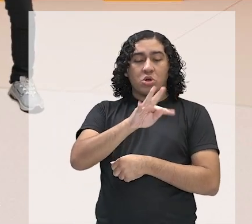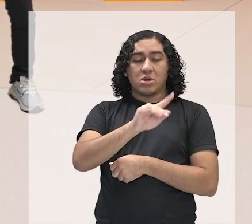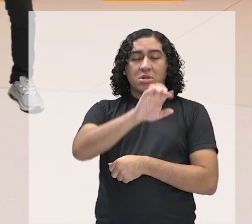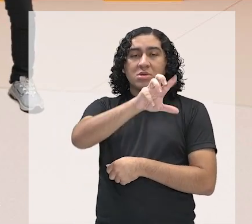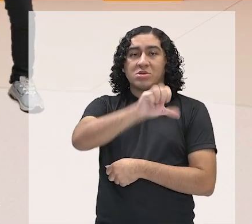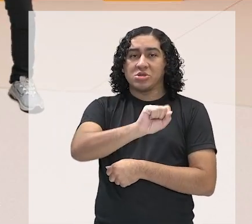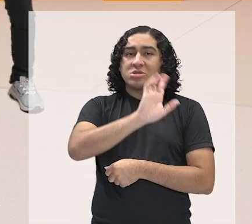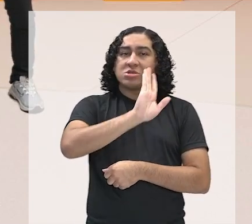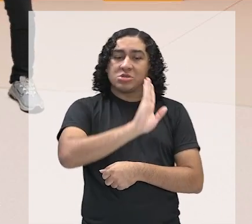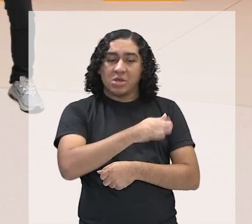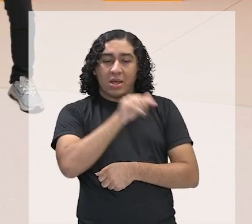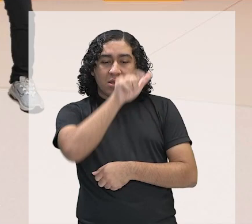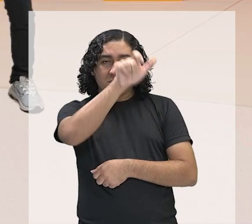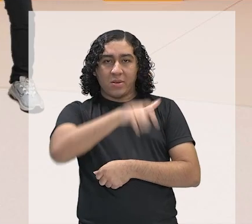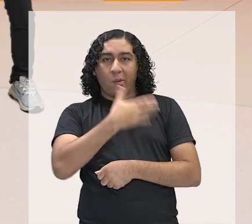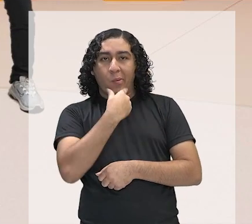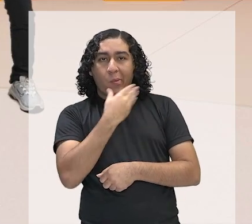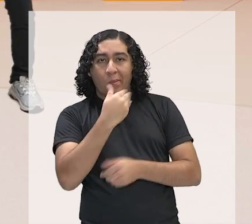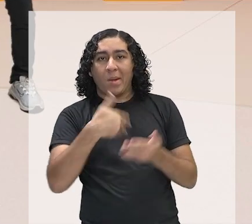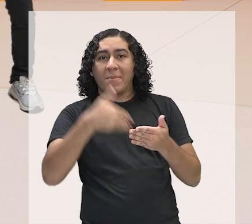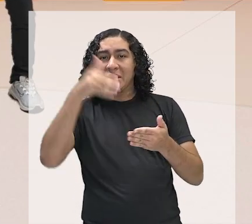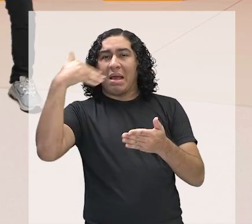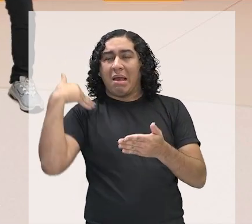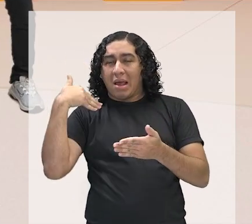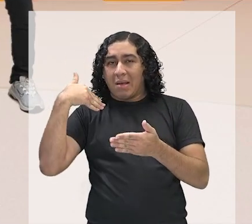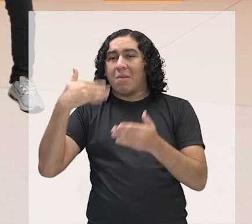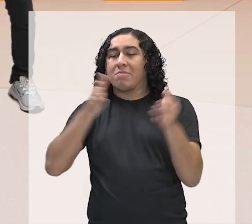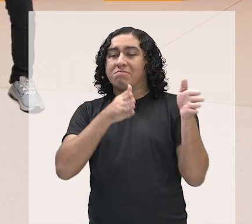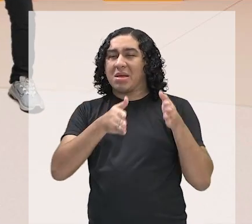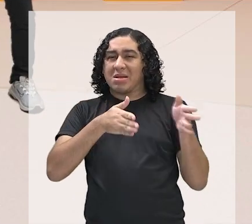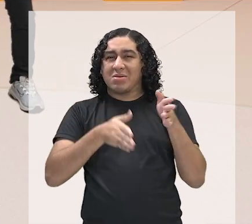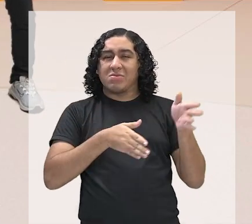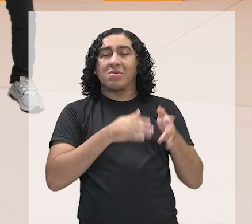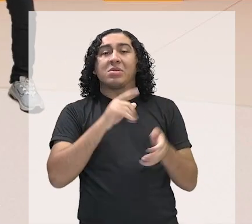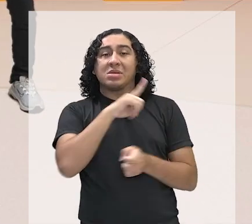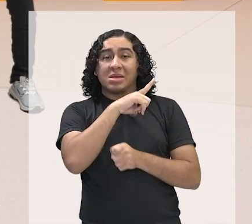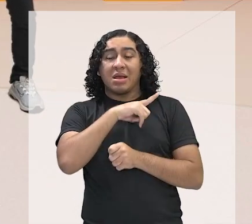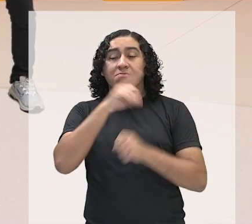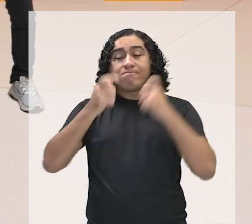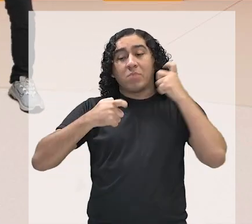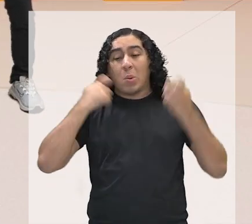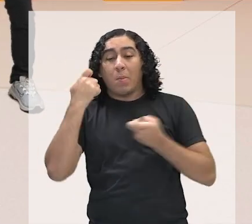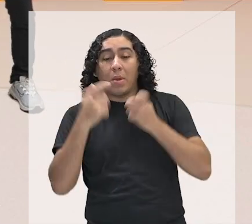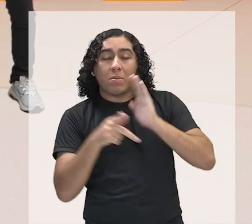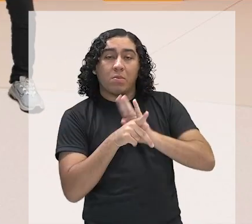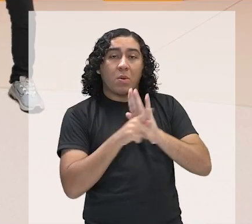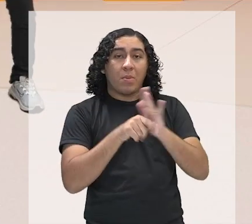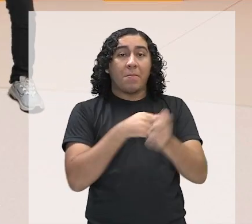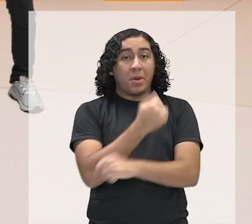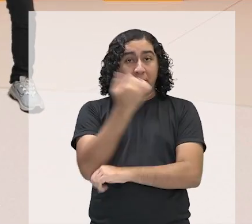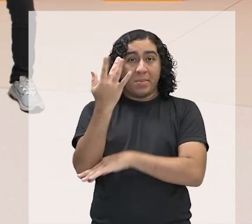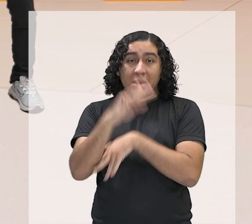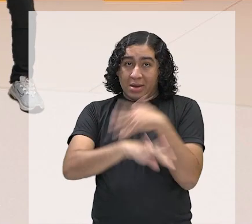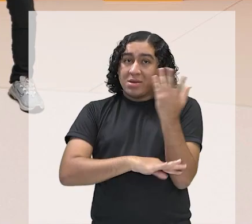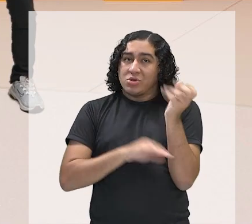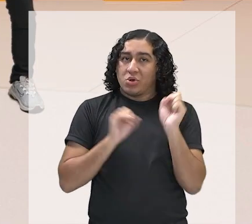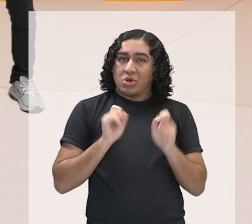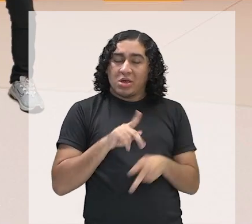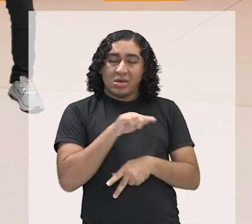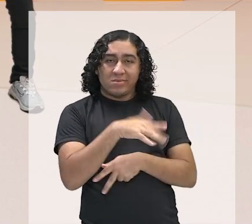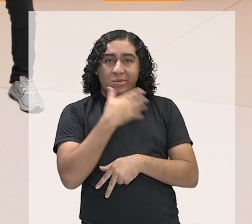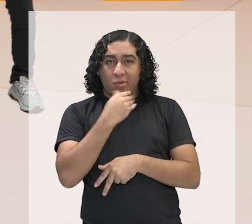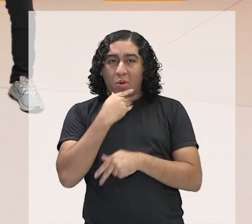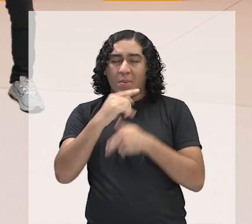aquela preocupação lá na antiguidade com as questões ambientais, tá certo? Então eles já se preocupavam